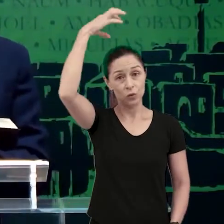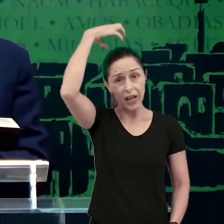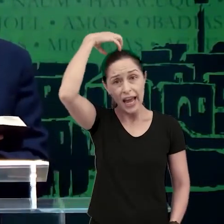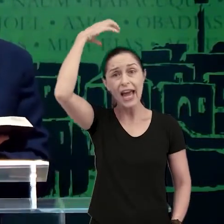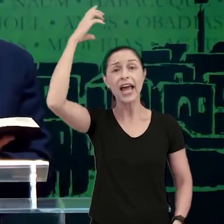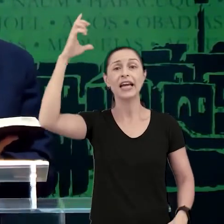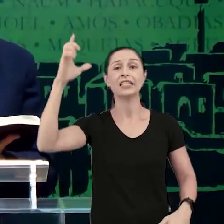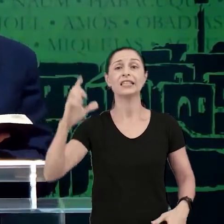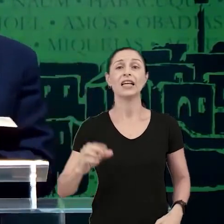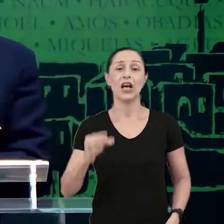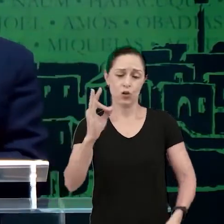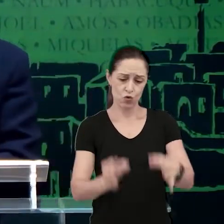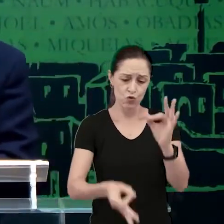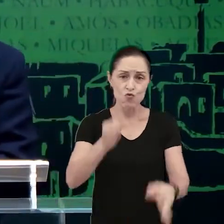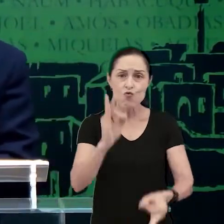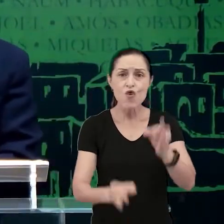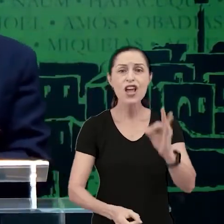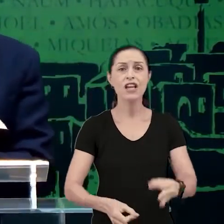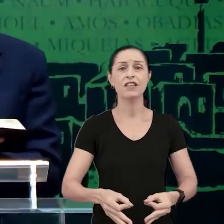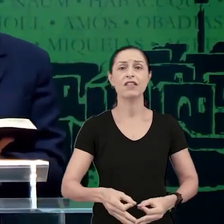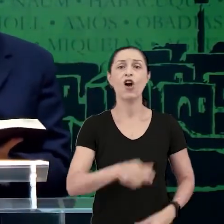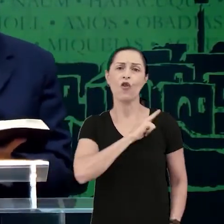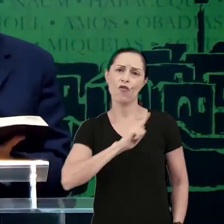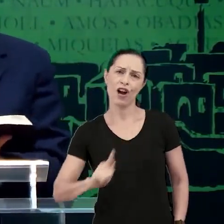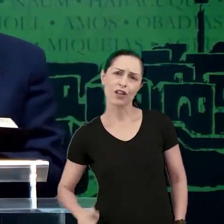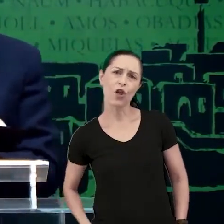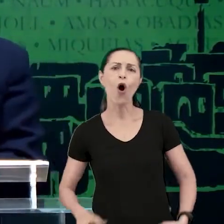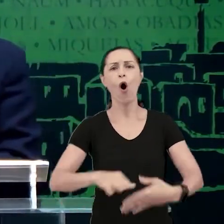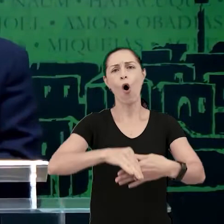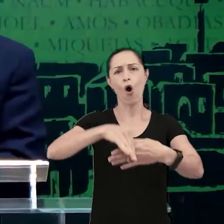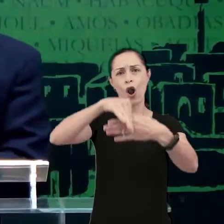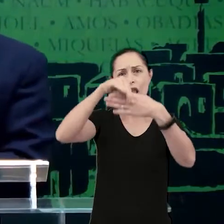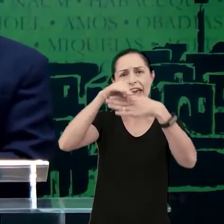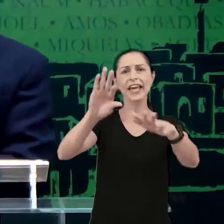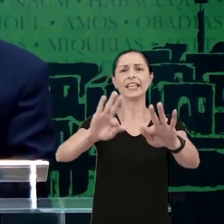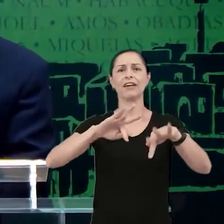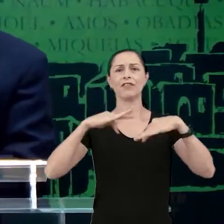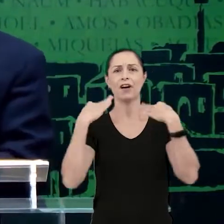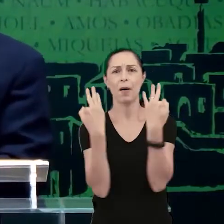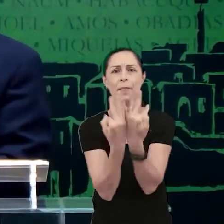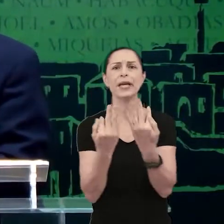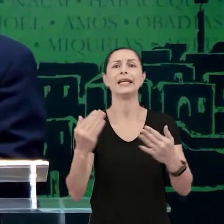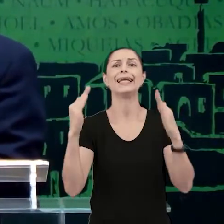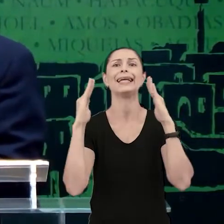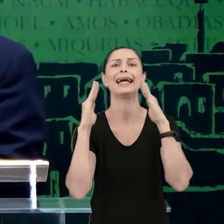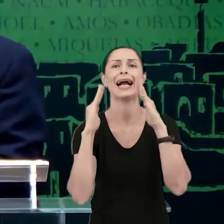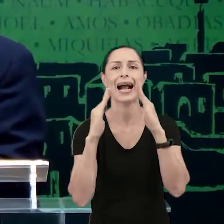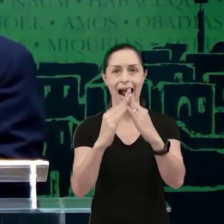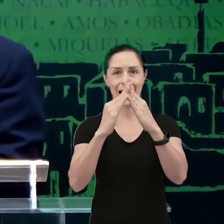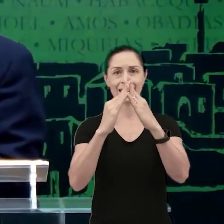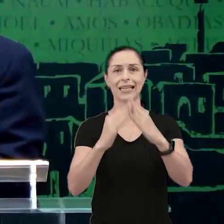comércio, ela está corrompida nas transações comerciais, ela está corrompida nas amizades, ela está corrompida dentro de casa.